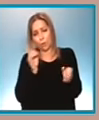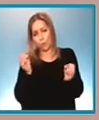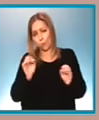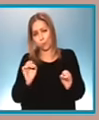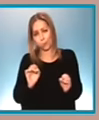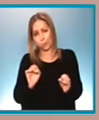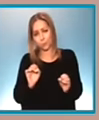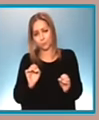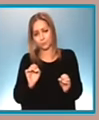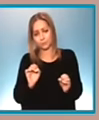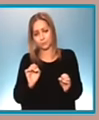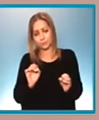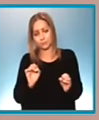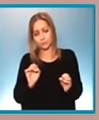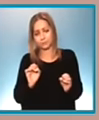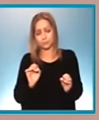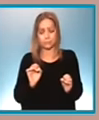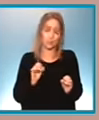lado,